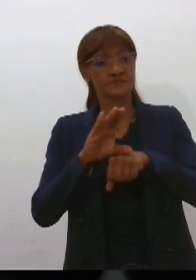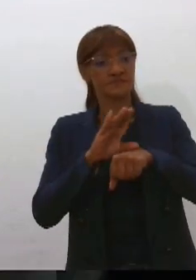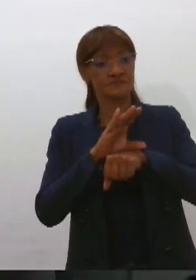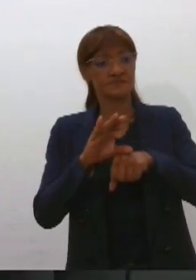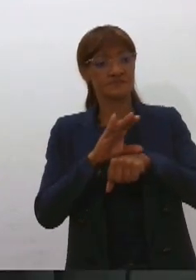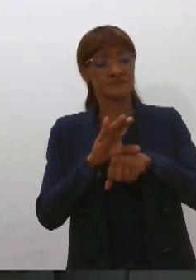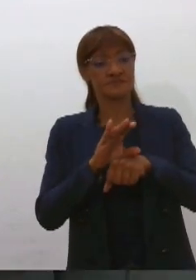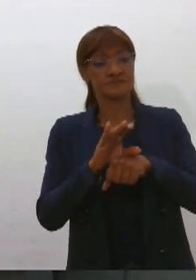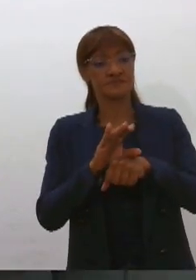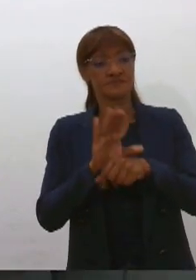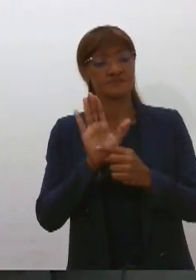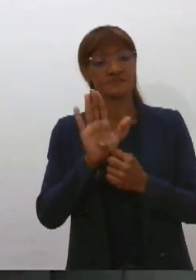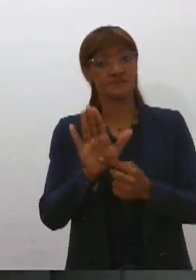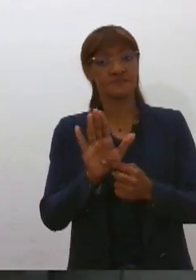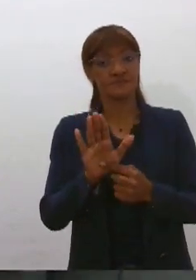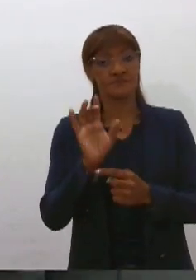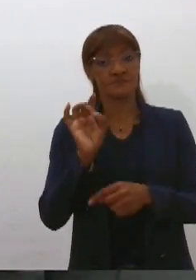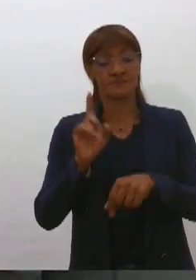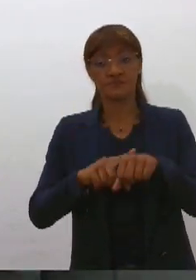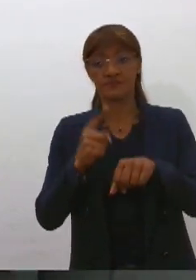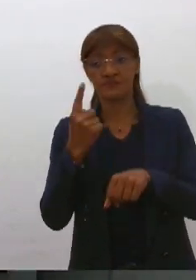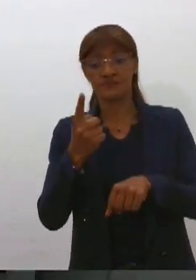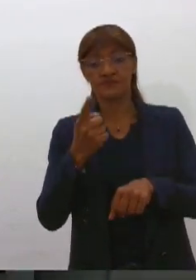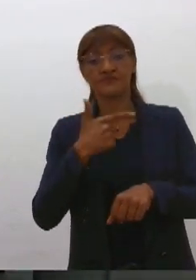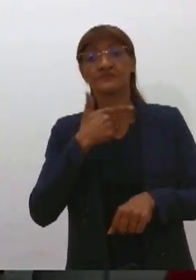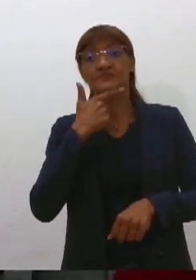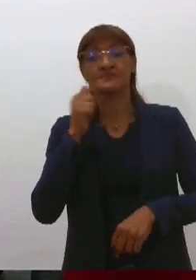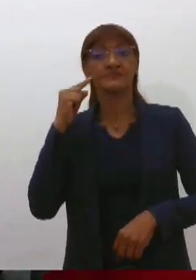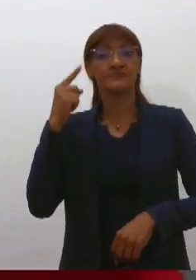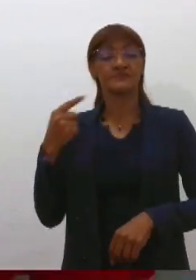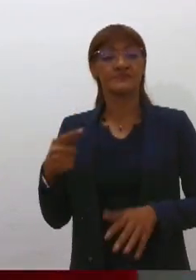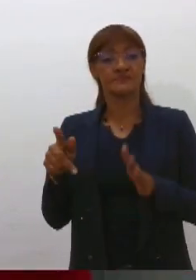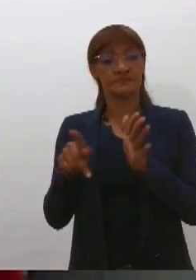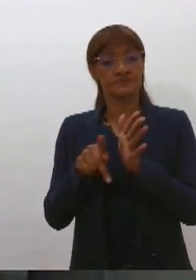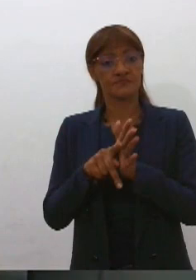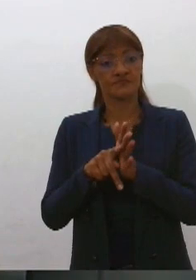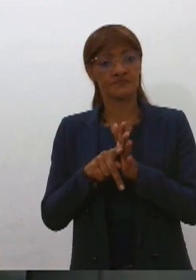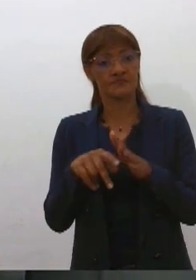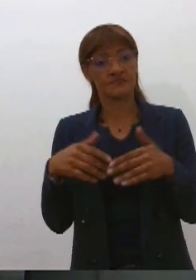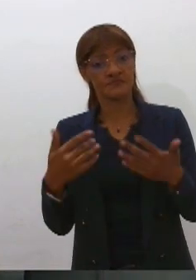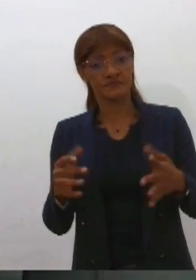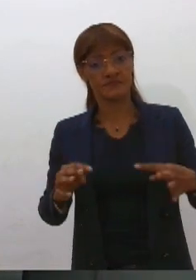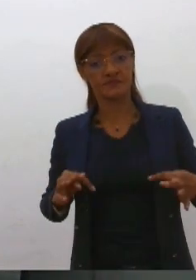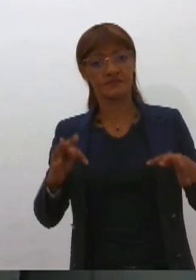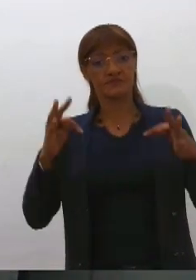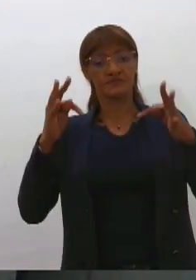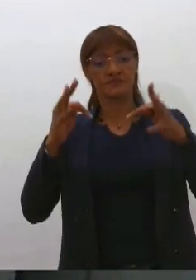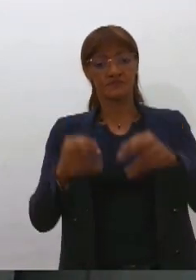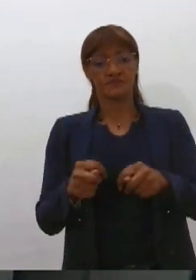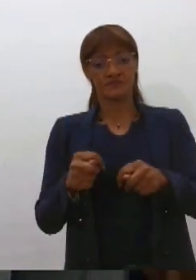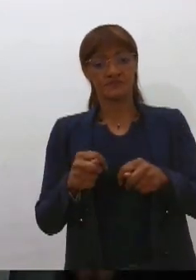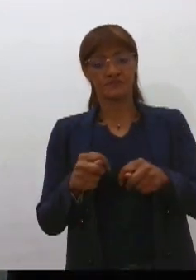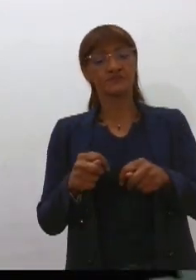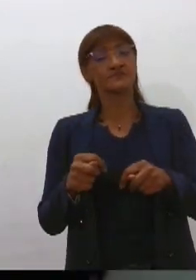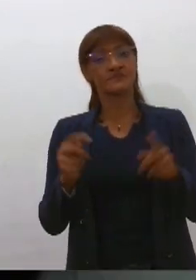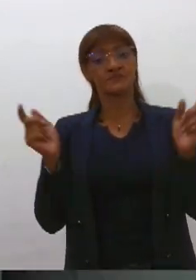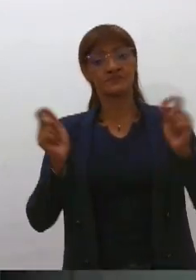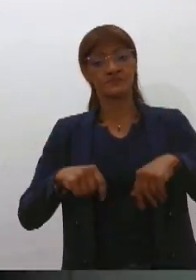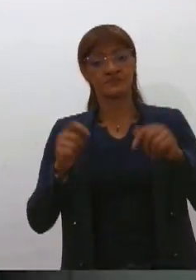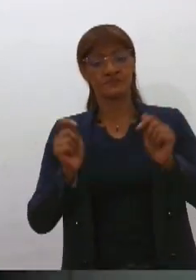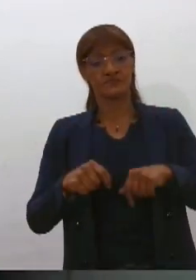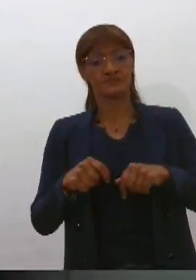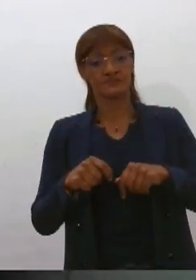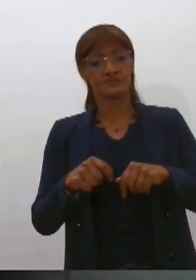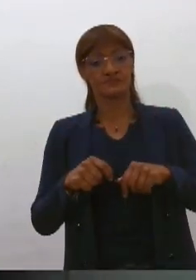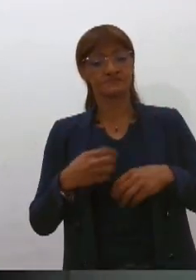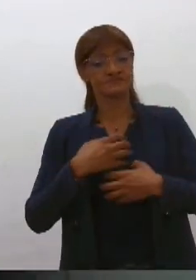vaga seria para os advogados, então todos nós que somos da classe de juristas nos sentimos representados também quando